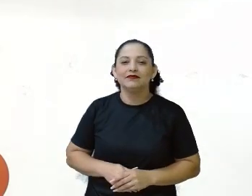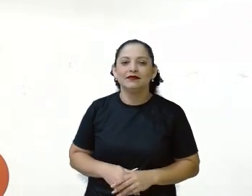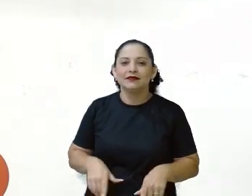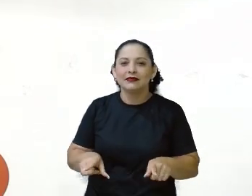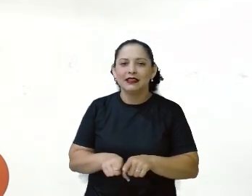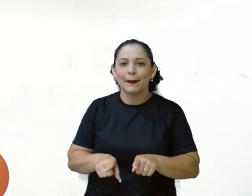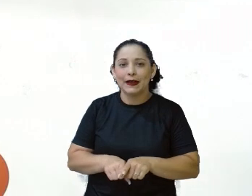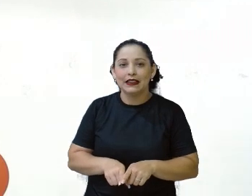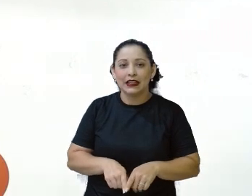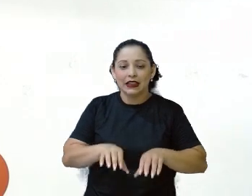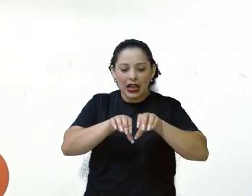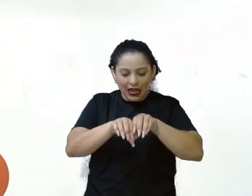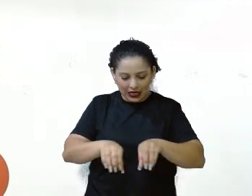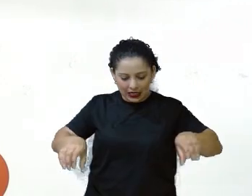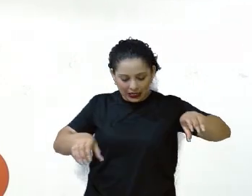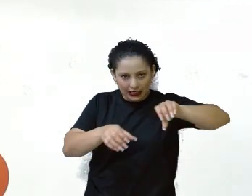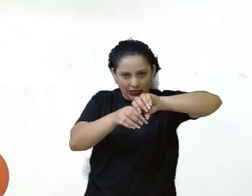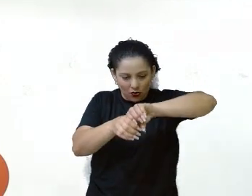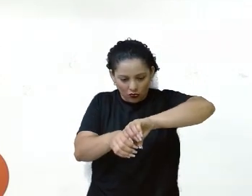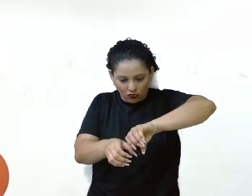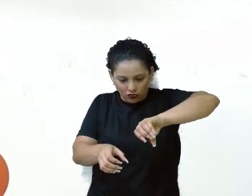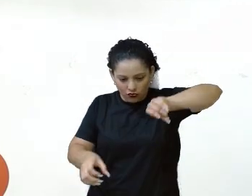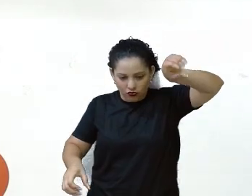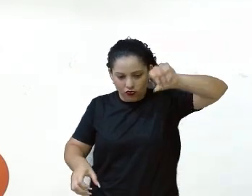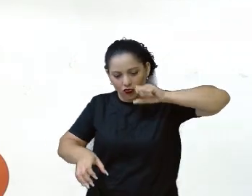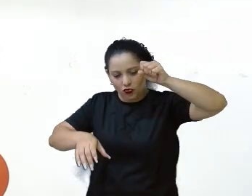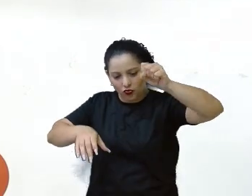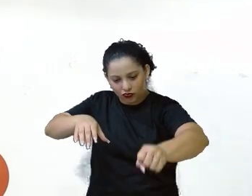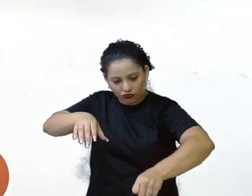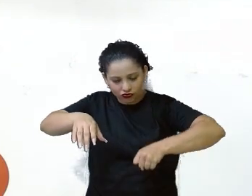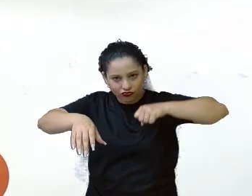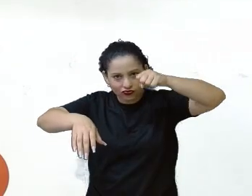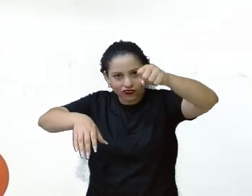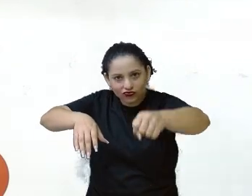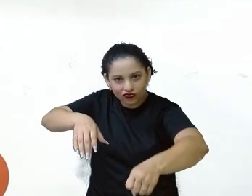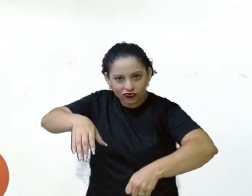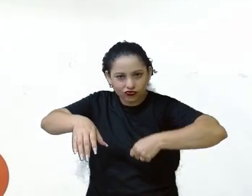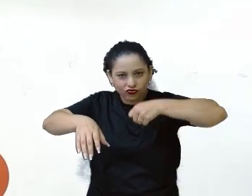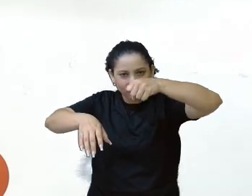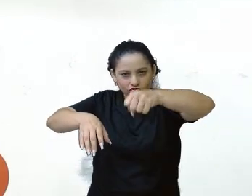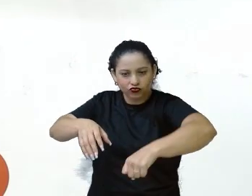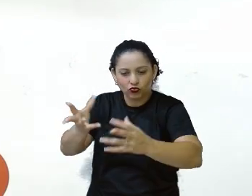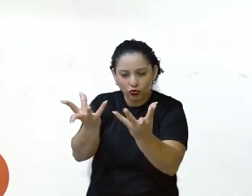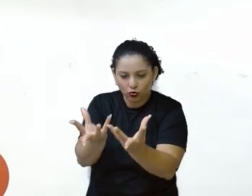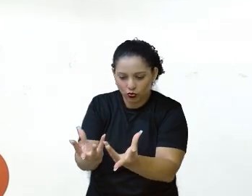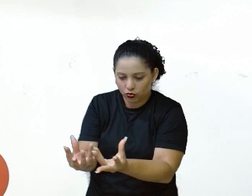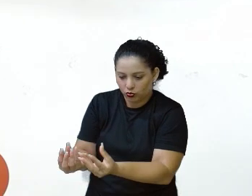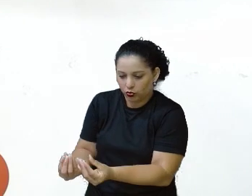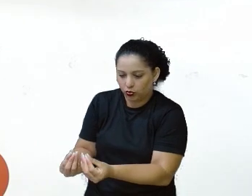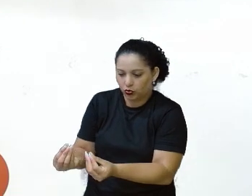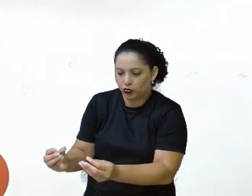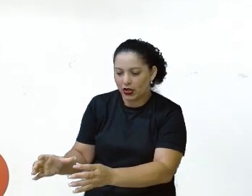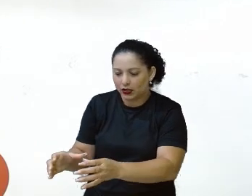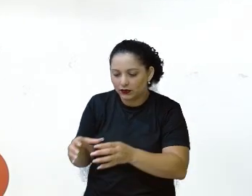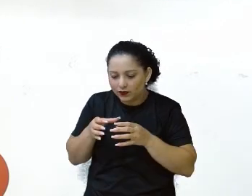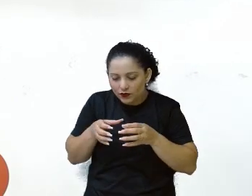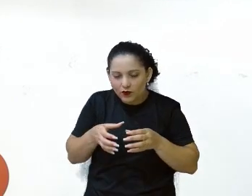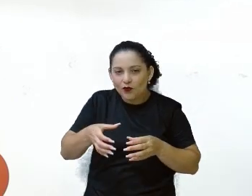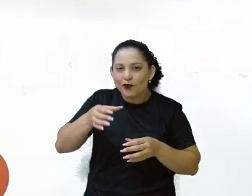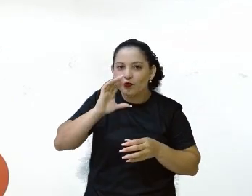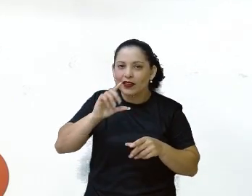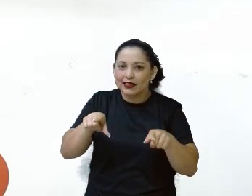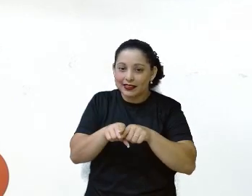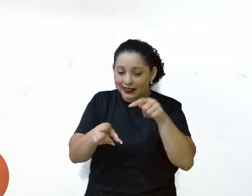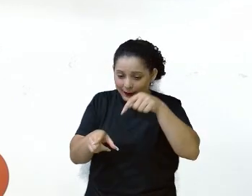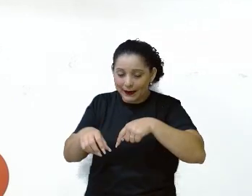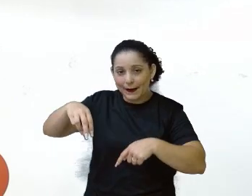de cana, naquele copinho, eita, eu adoro, com limãozinho, eita, fica show. Mililitro também. Inclusive,